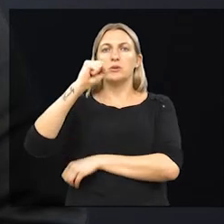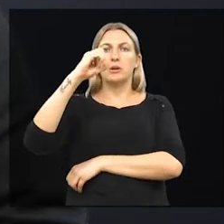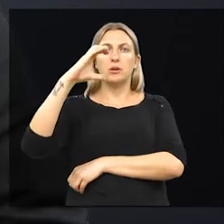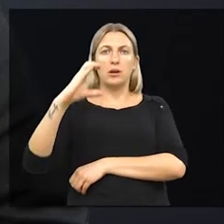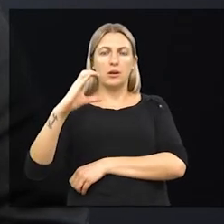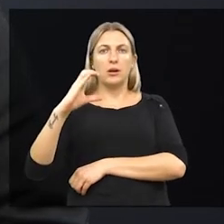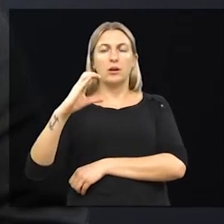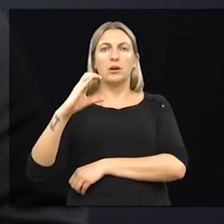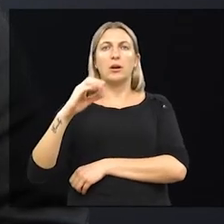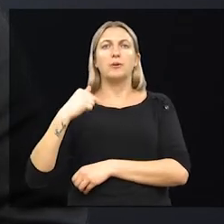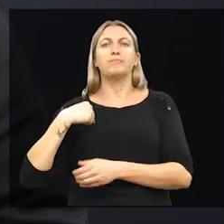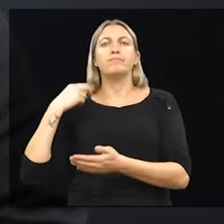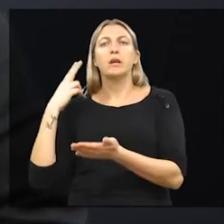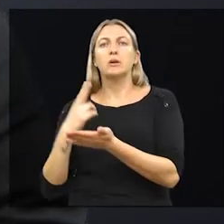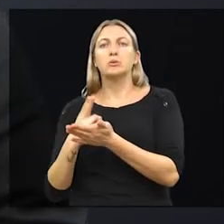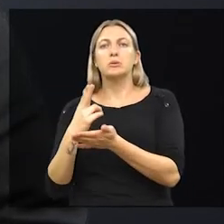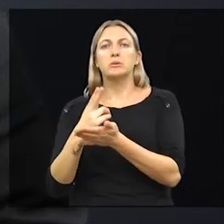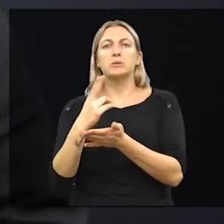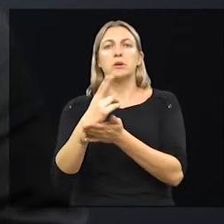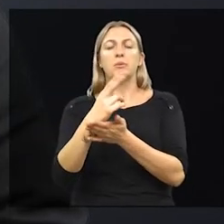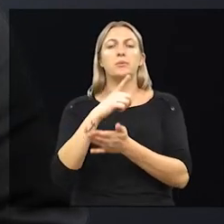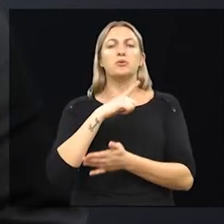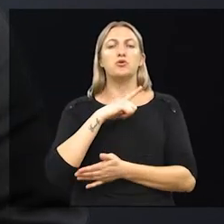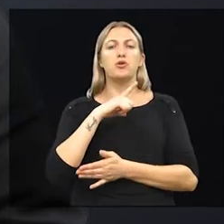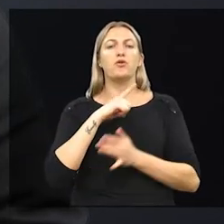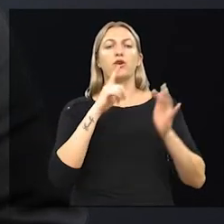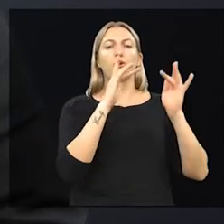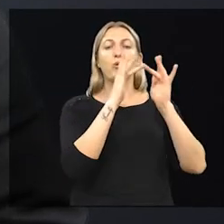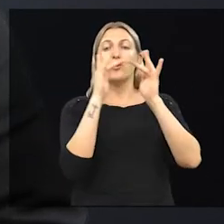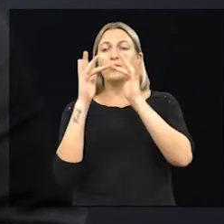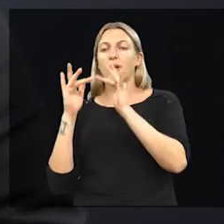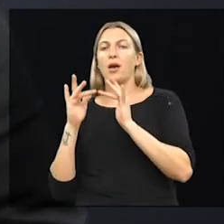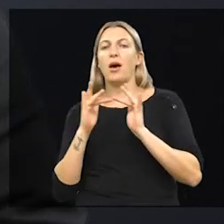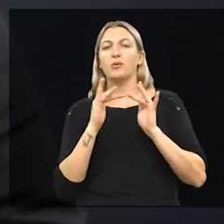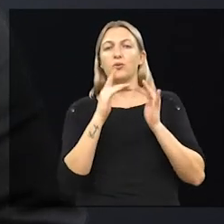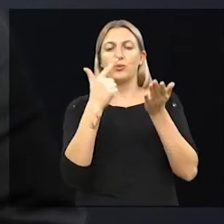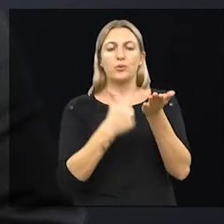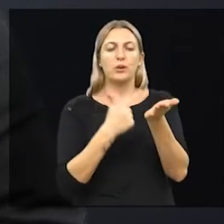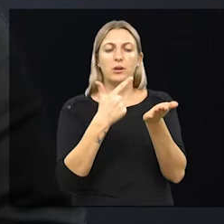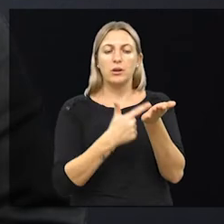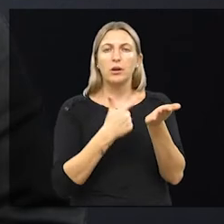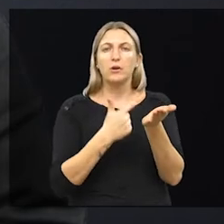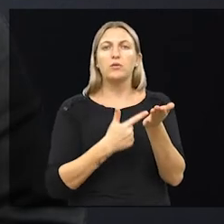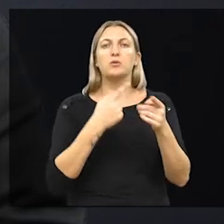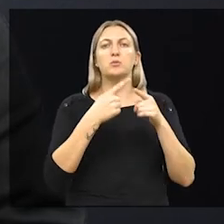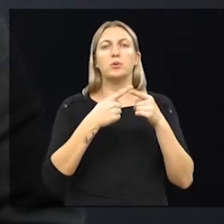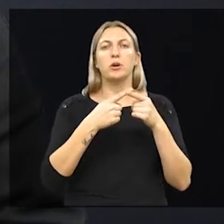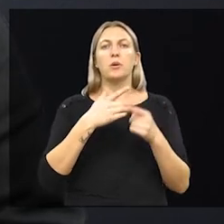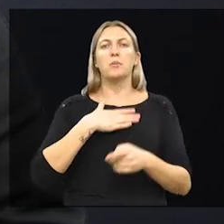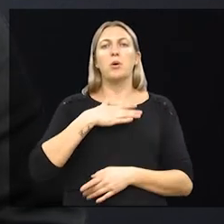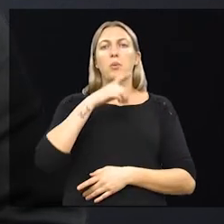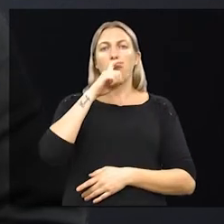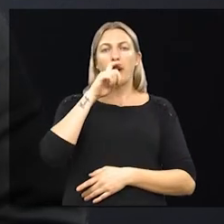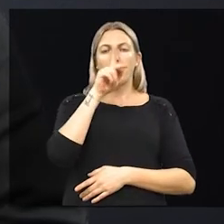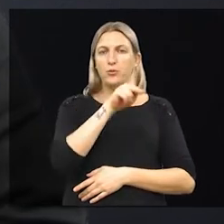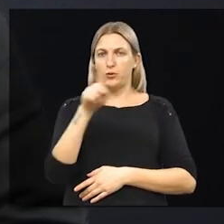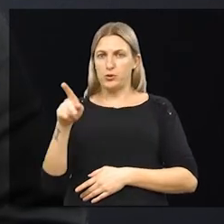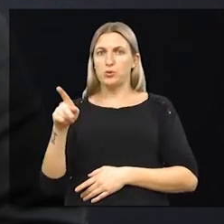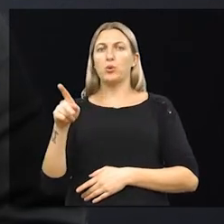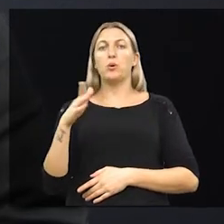e desde cedo sempre tive muito contato com livros e tal porque meu pai é professor